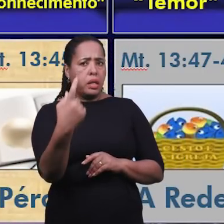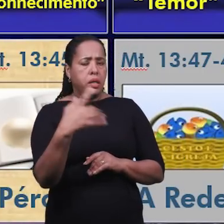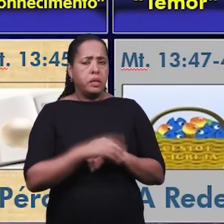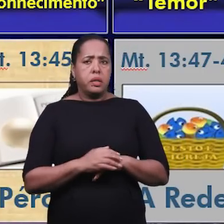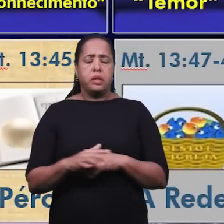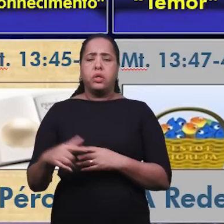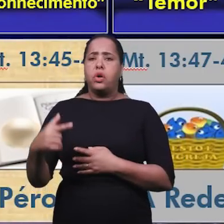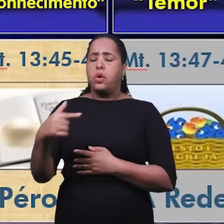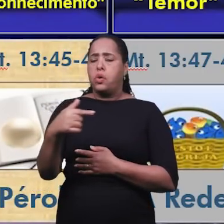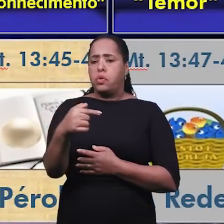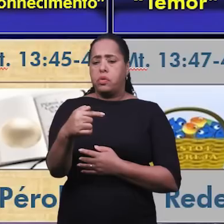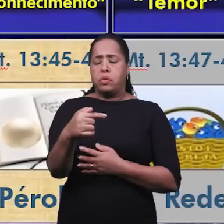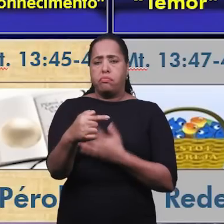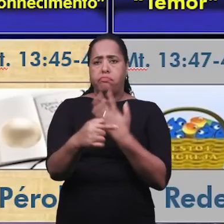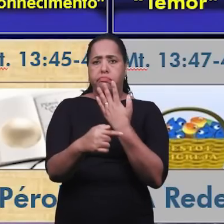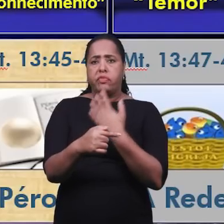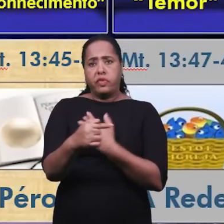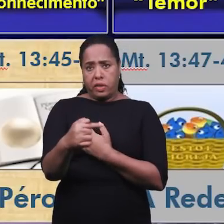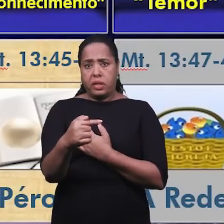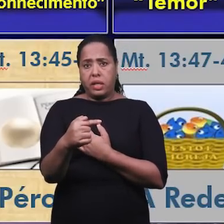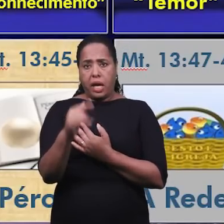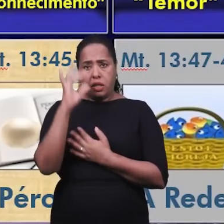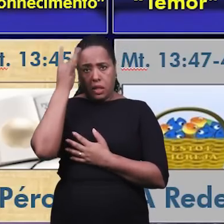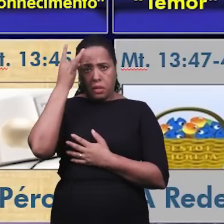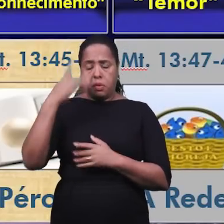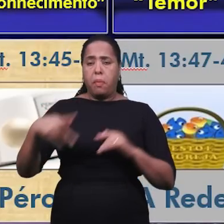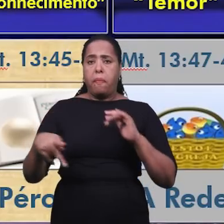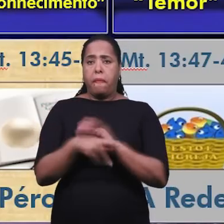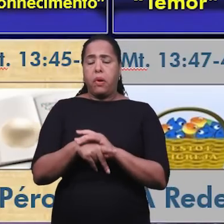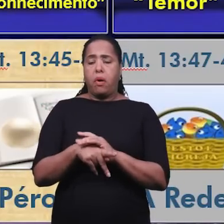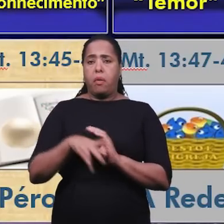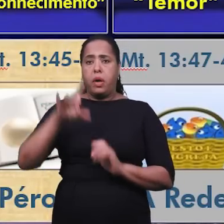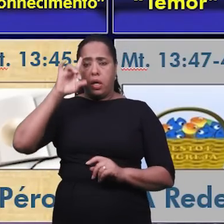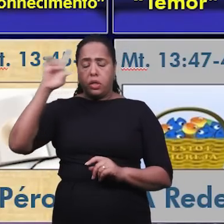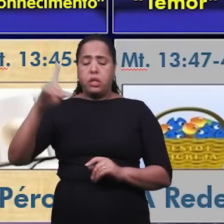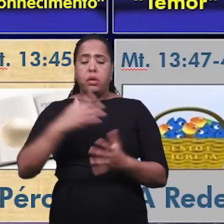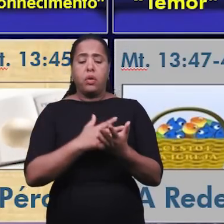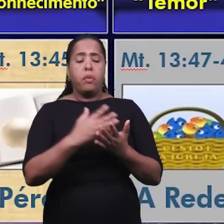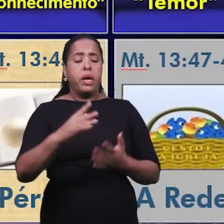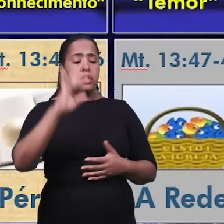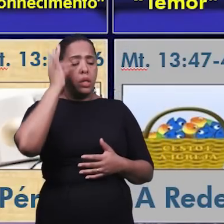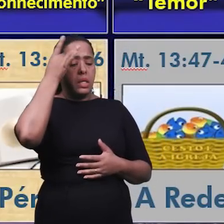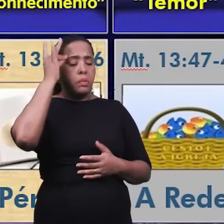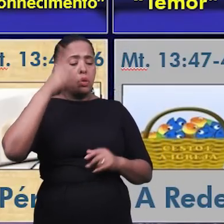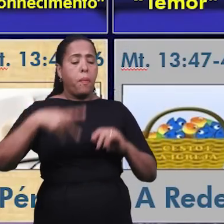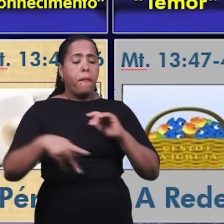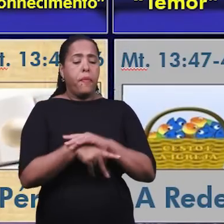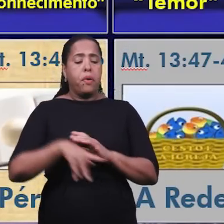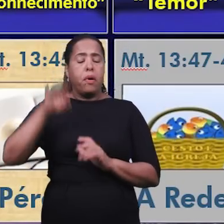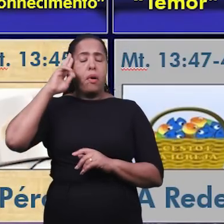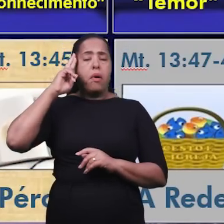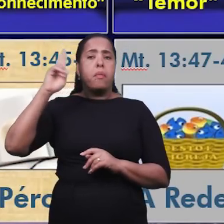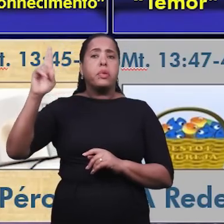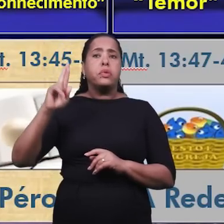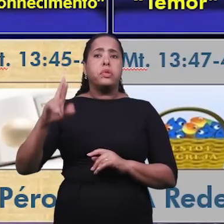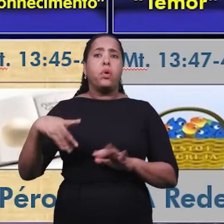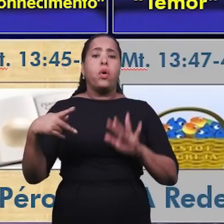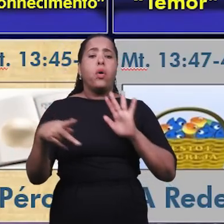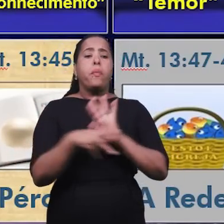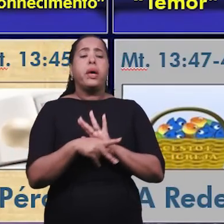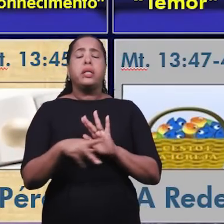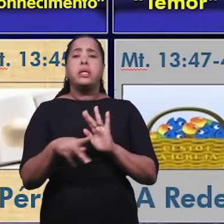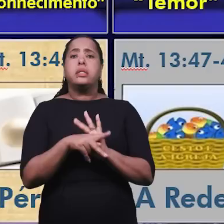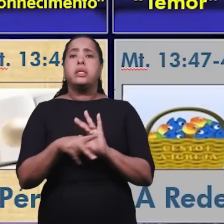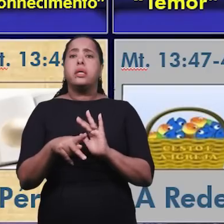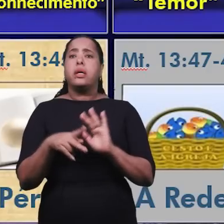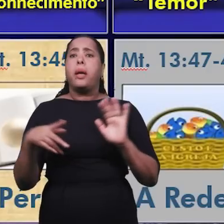é interessante, quando você diz, os 7 Espíritos de Deus. E aí começa, o Espírito do Senhor. O Espírito do